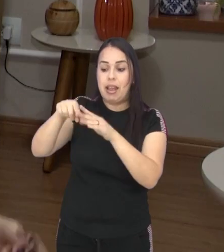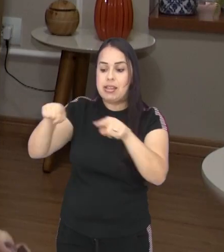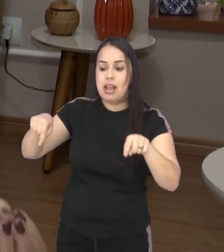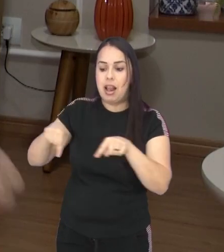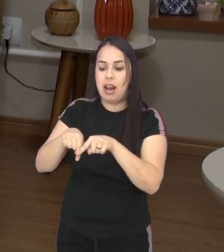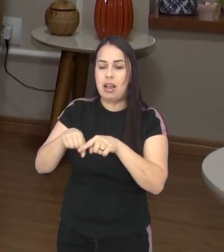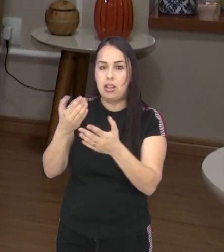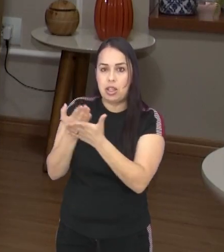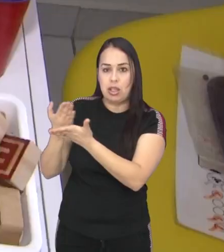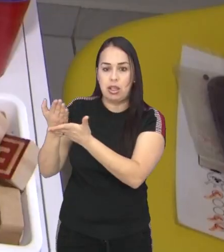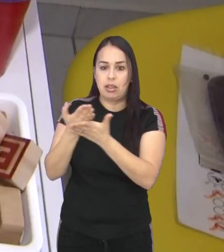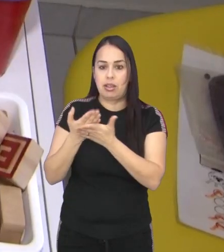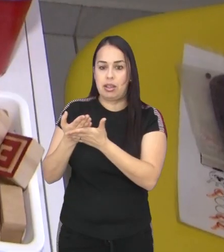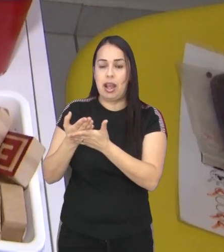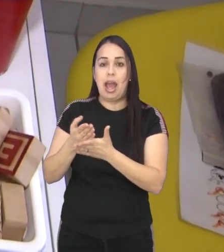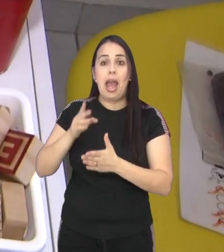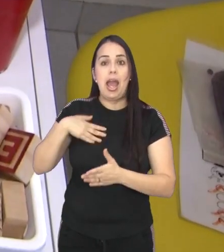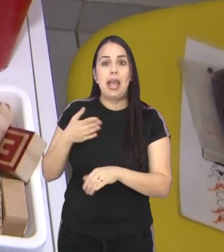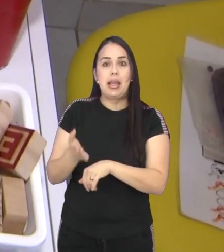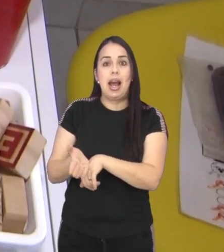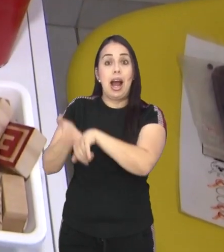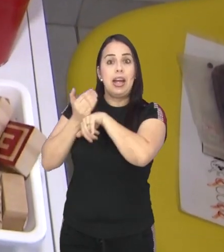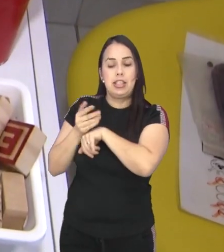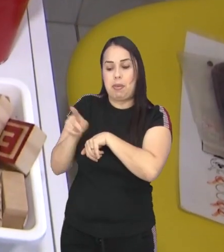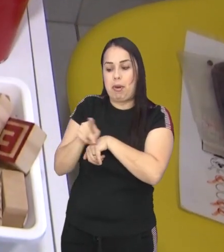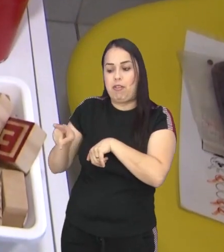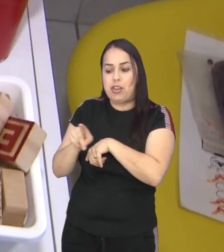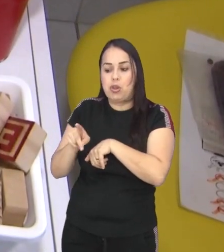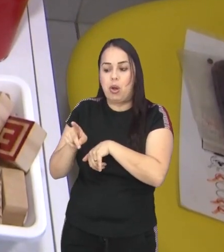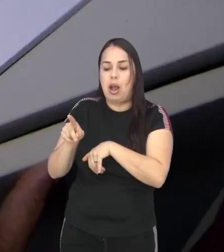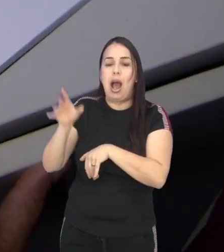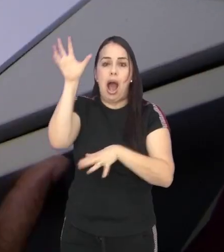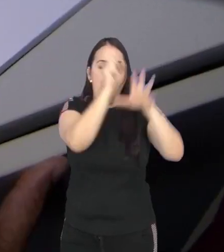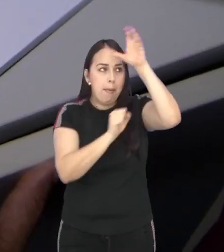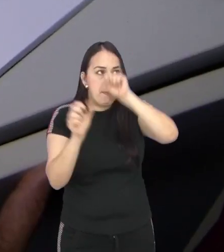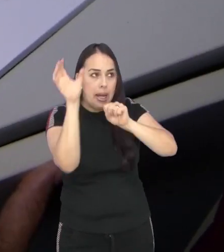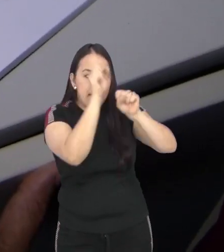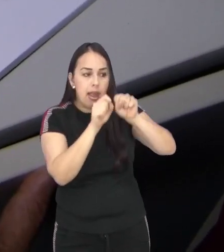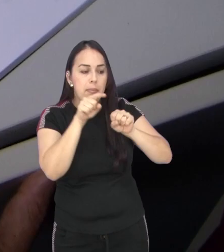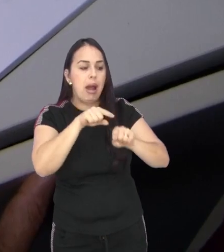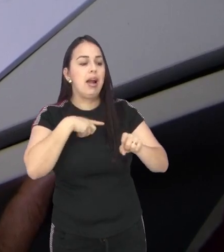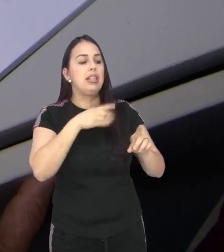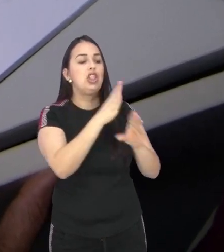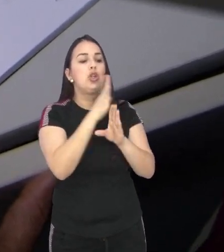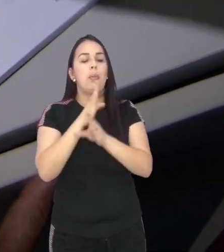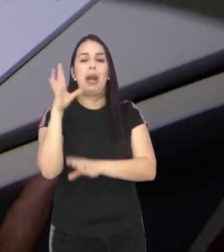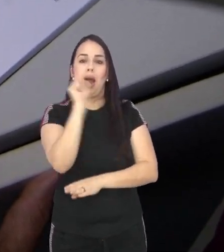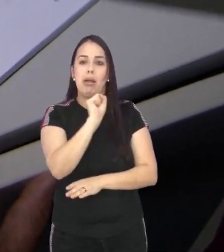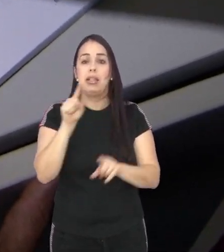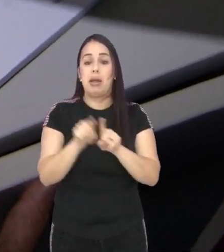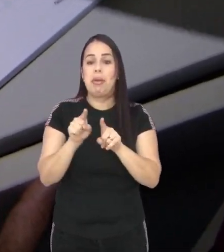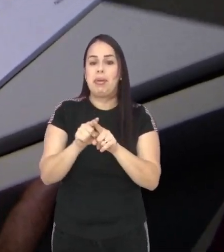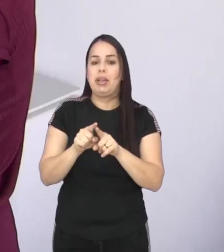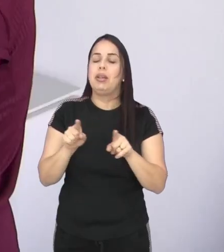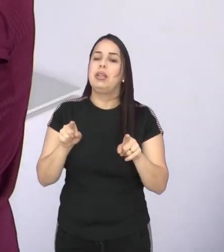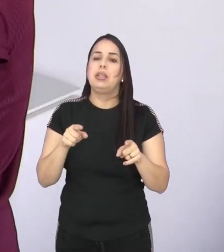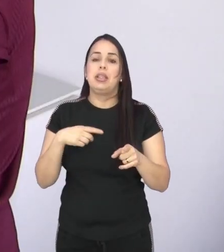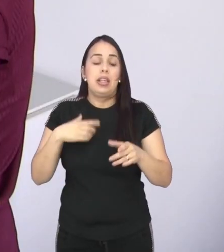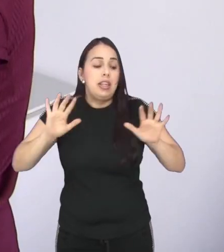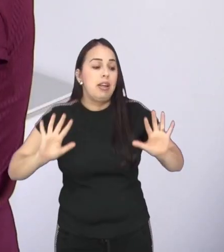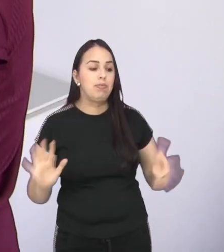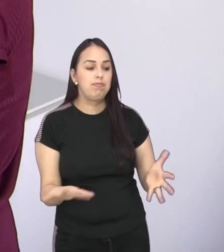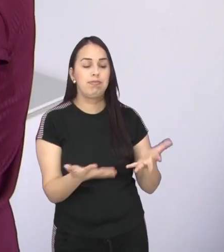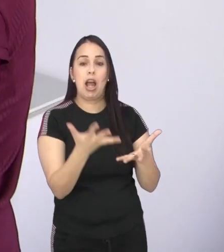especialista, em sala de aula é fundamental que educadores sejam instruídos para identificar alunos com dificuldade, assim como